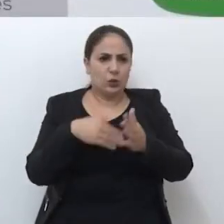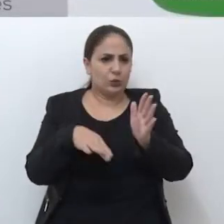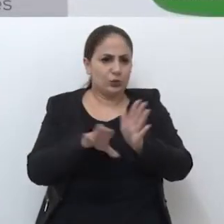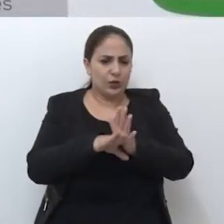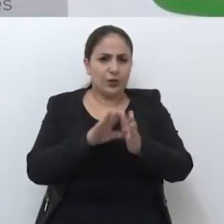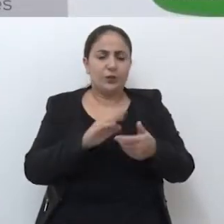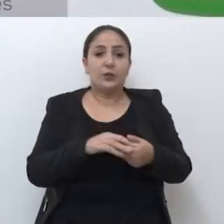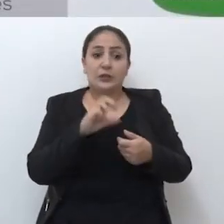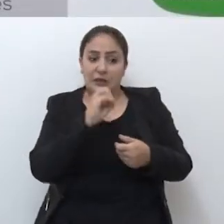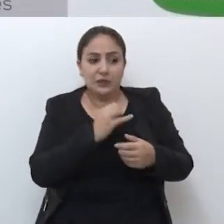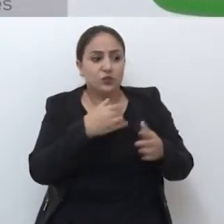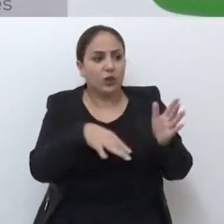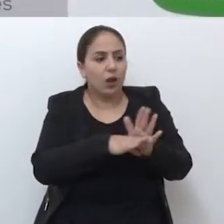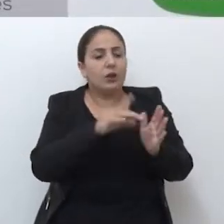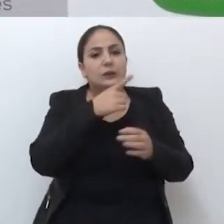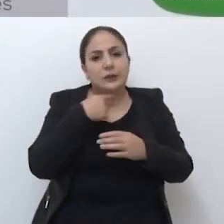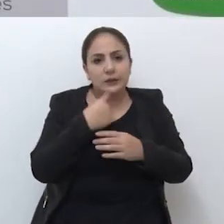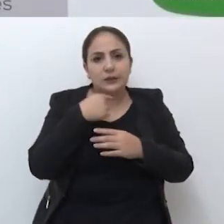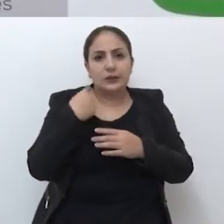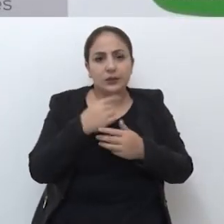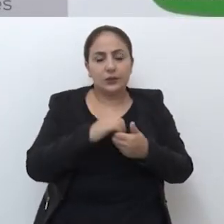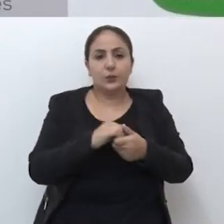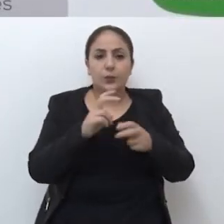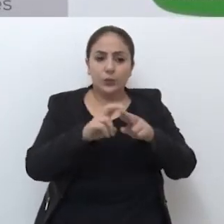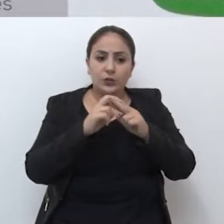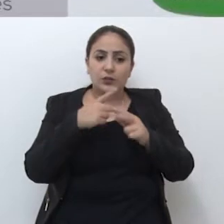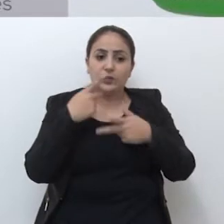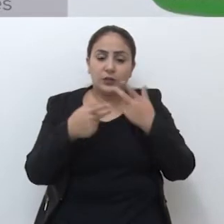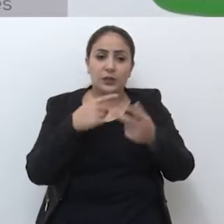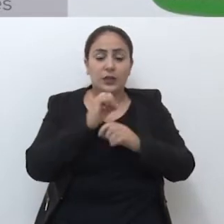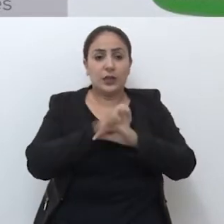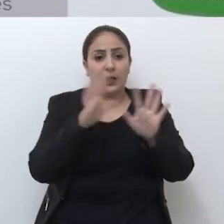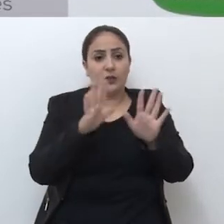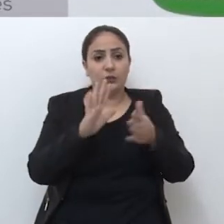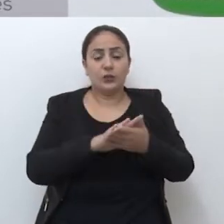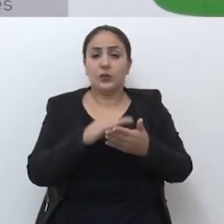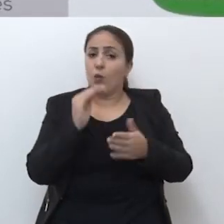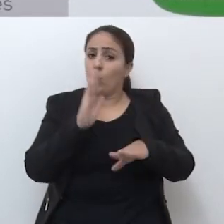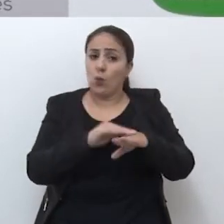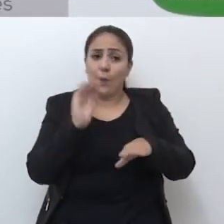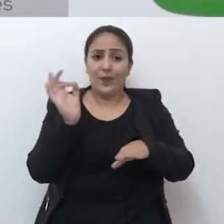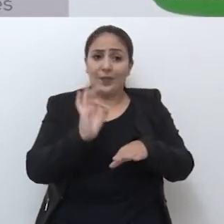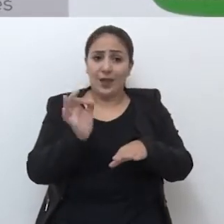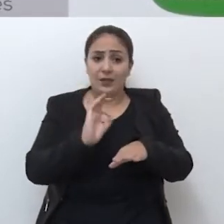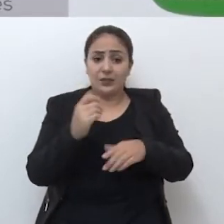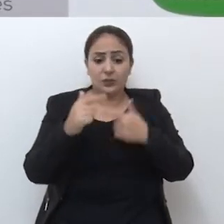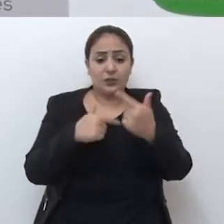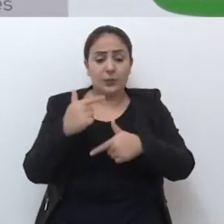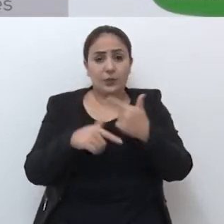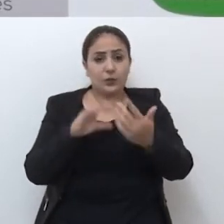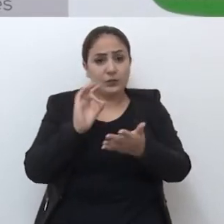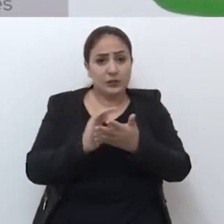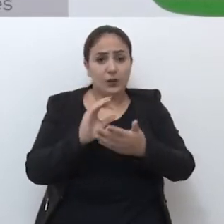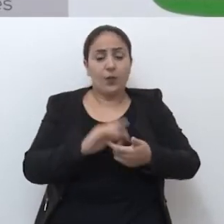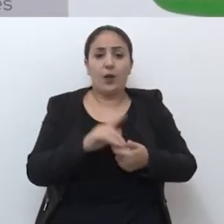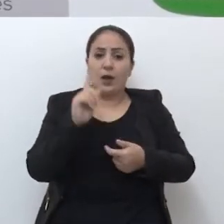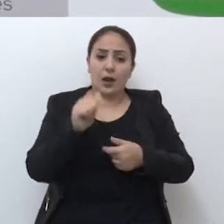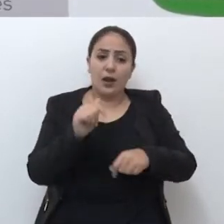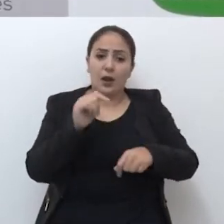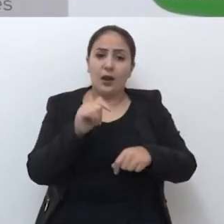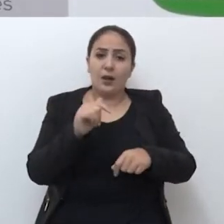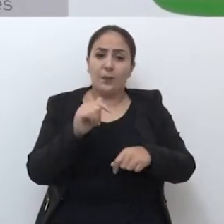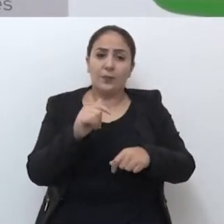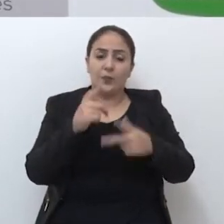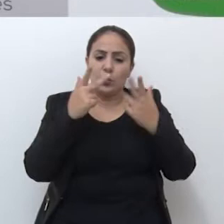chegam, quando chegam, chegam atrasadas, e aqui deixa bem claro que não é culpa dos trabalhadores atuais que estão na empresa,